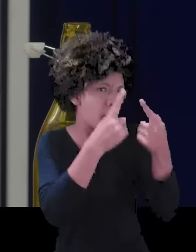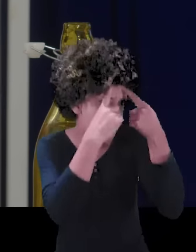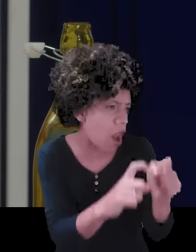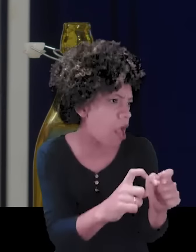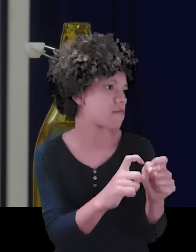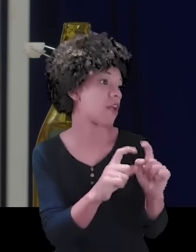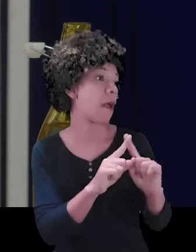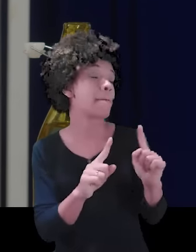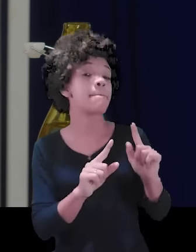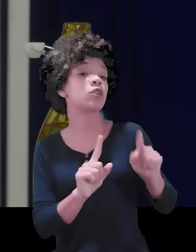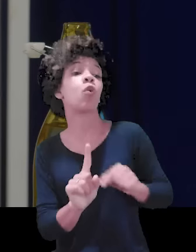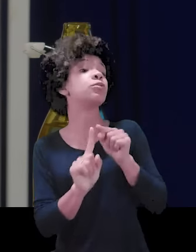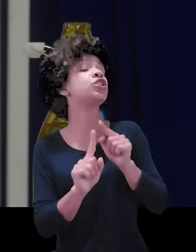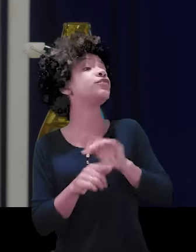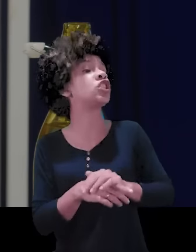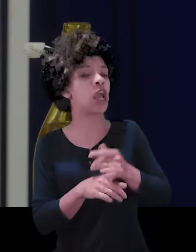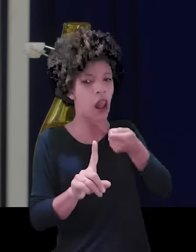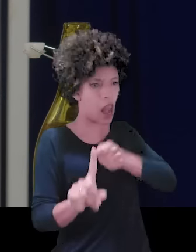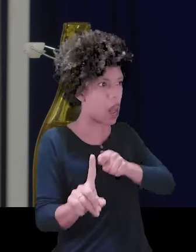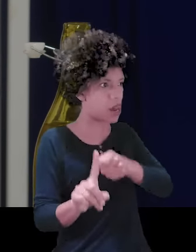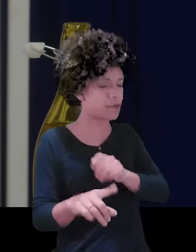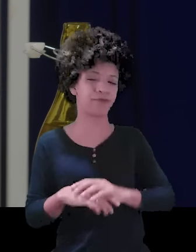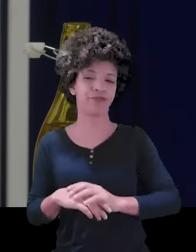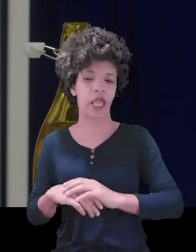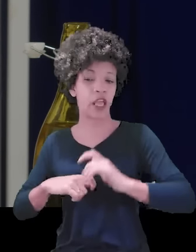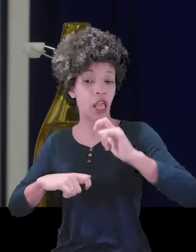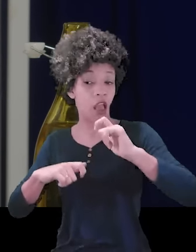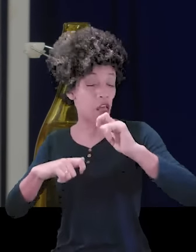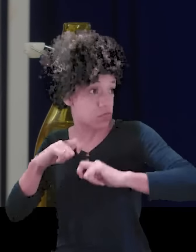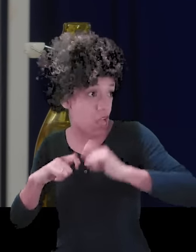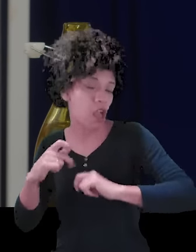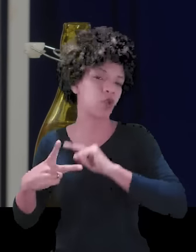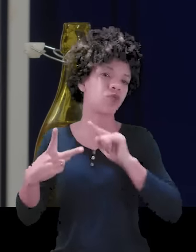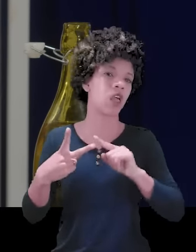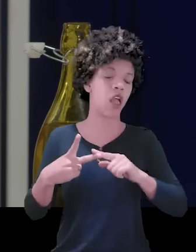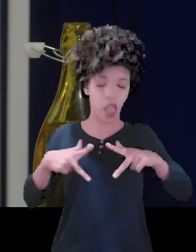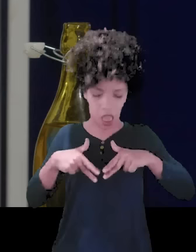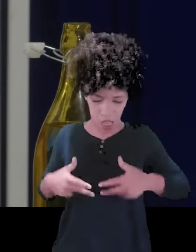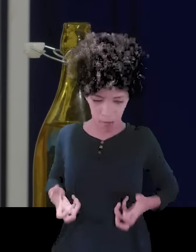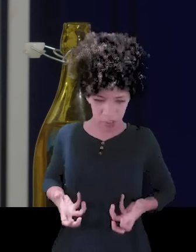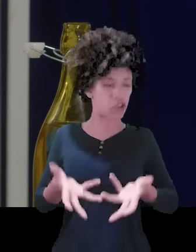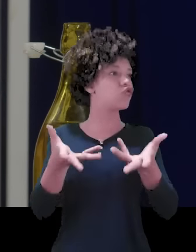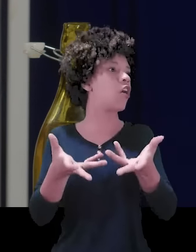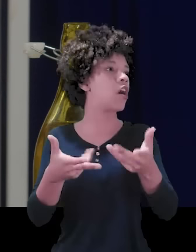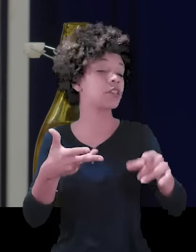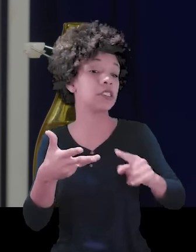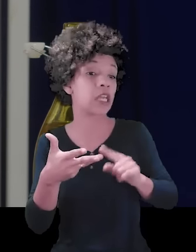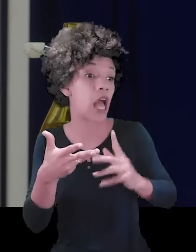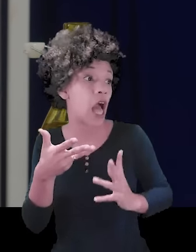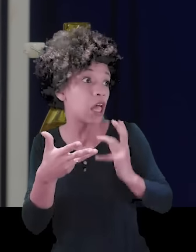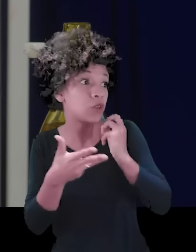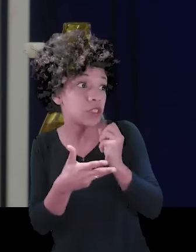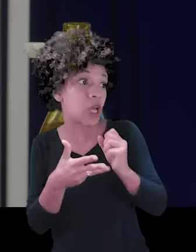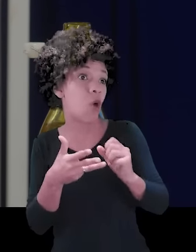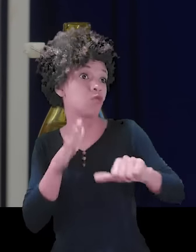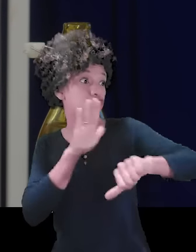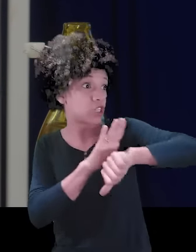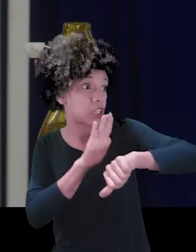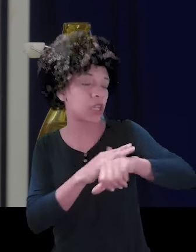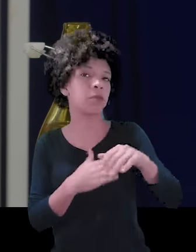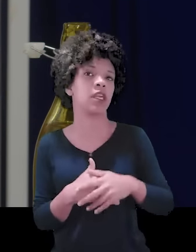uma finalidade de exploração Então você exploração sexual remoção de órgãos adoção ilegal